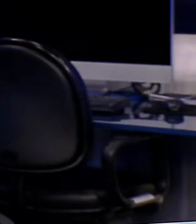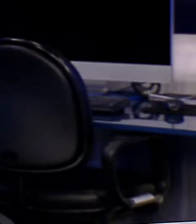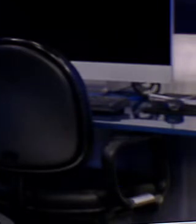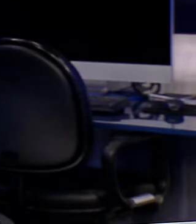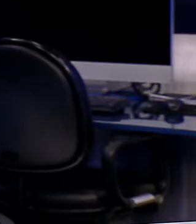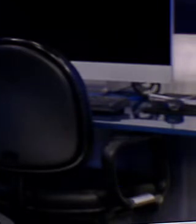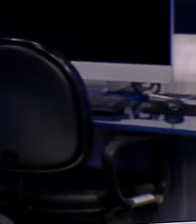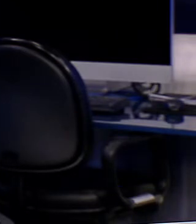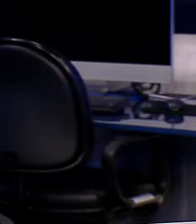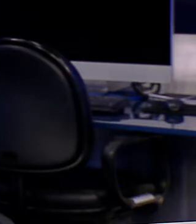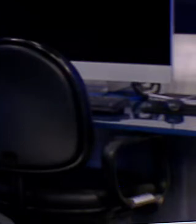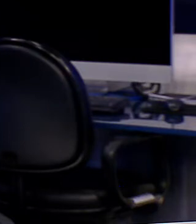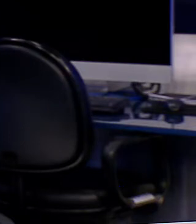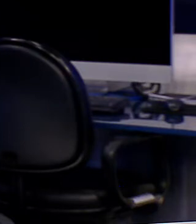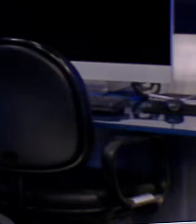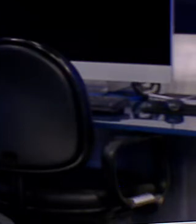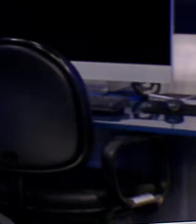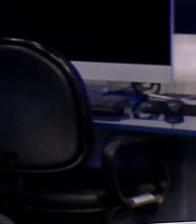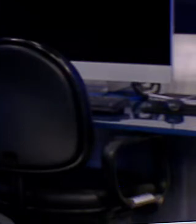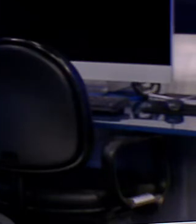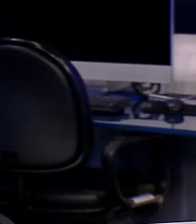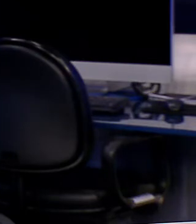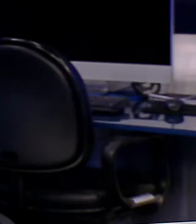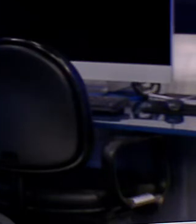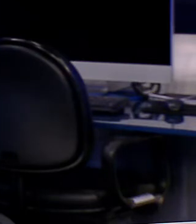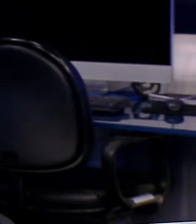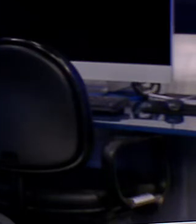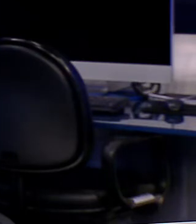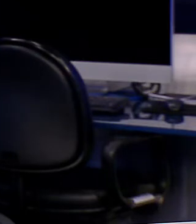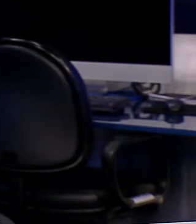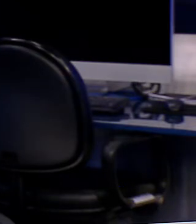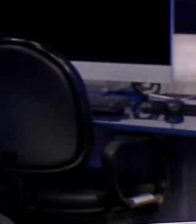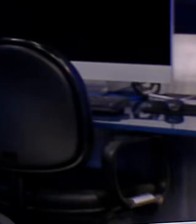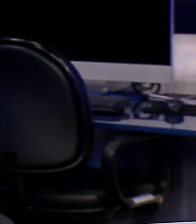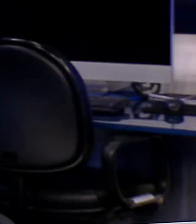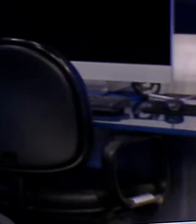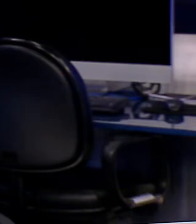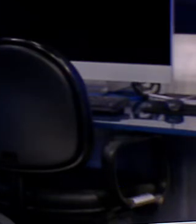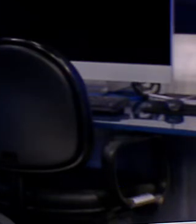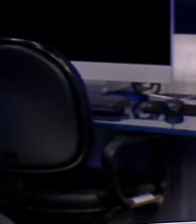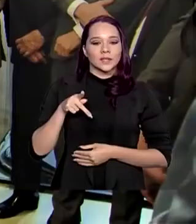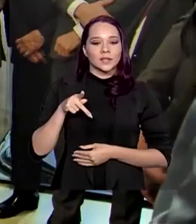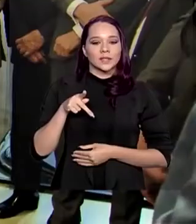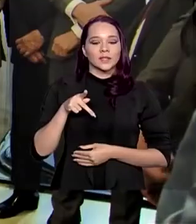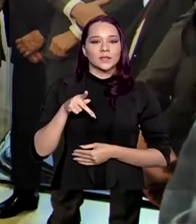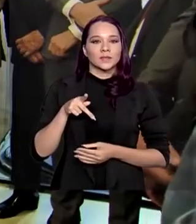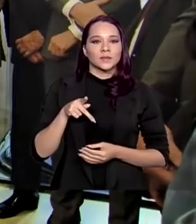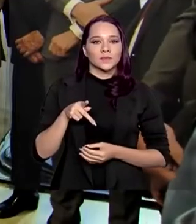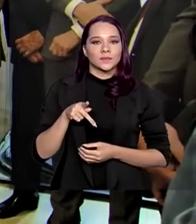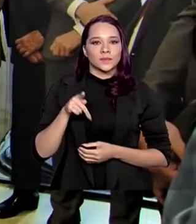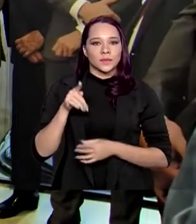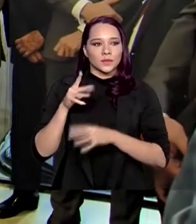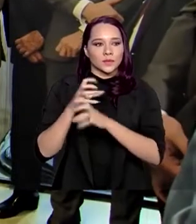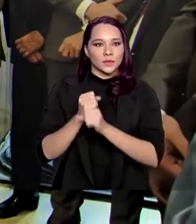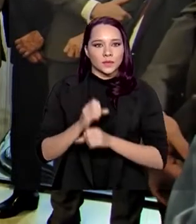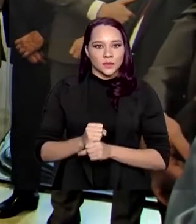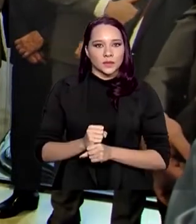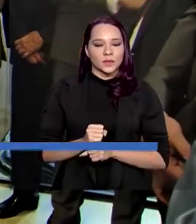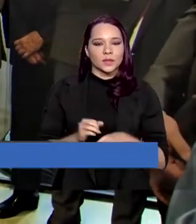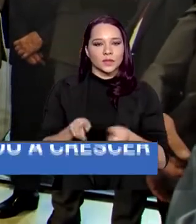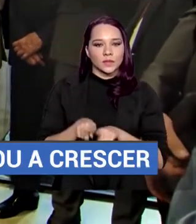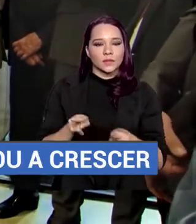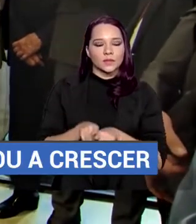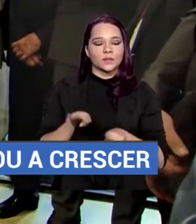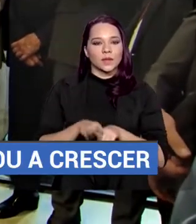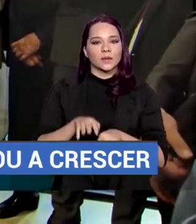harmonia entre os poderes. O presidente também ressaltou a importância da agricultura brasileira. Ao lado de outras autoridades,